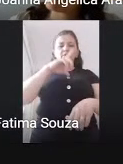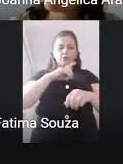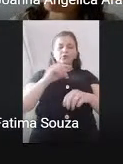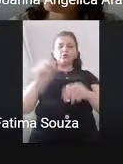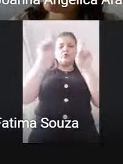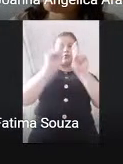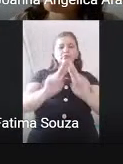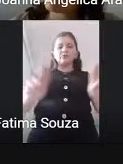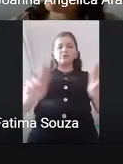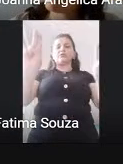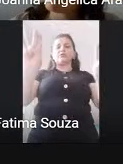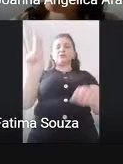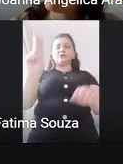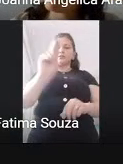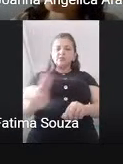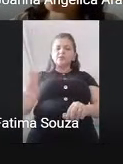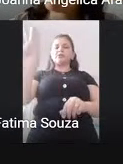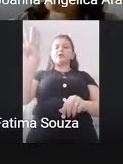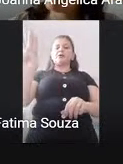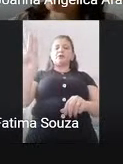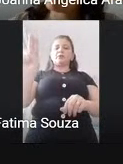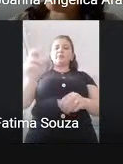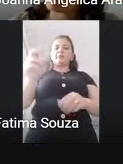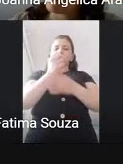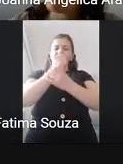da APS no enfrentamento à sífilis?